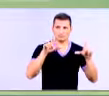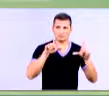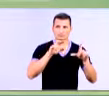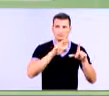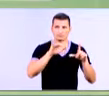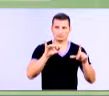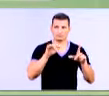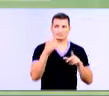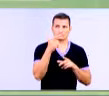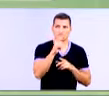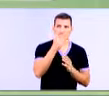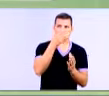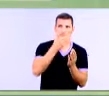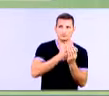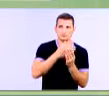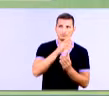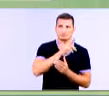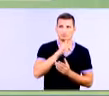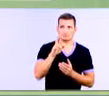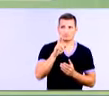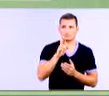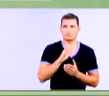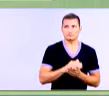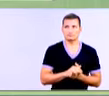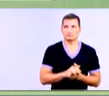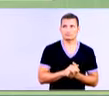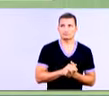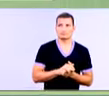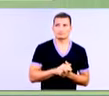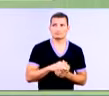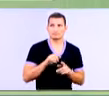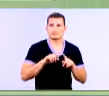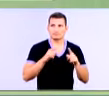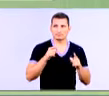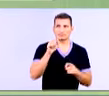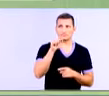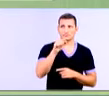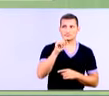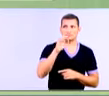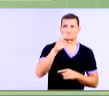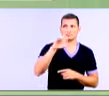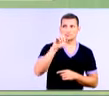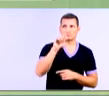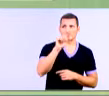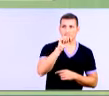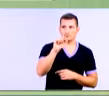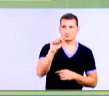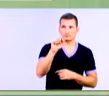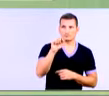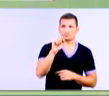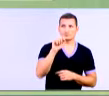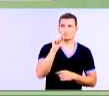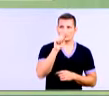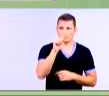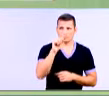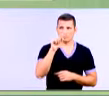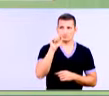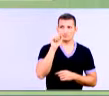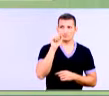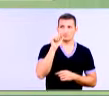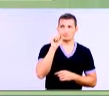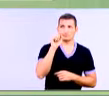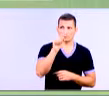um outro arquivo chamado, com o mesmo nome, só que .class. Tá? Esse .class é um